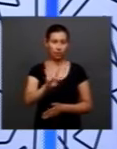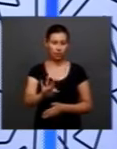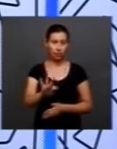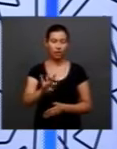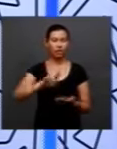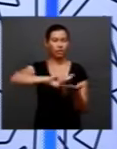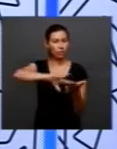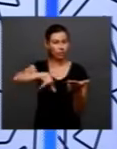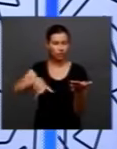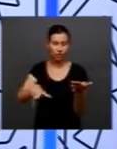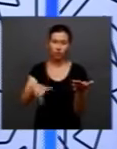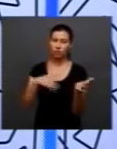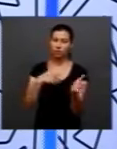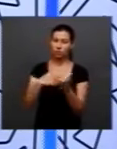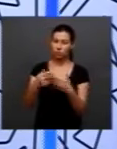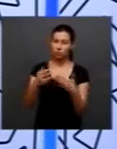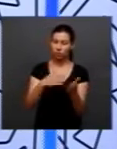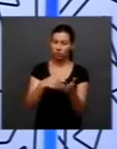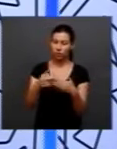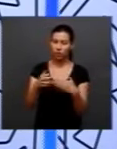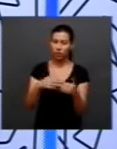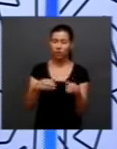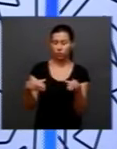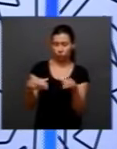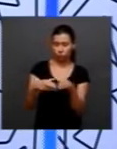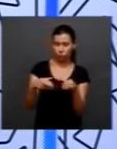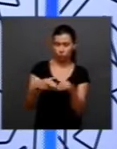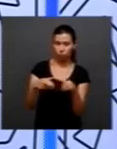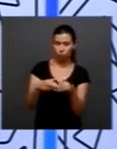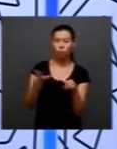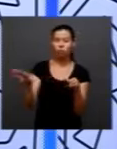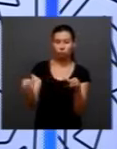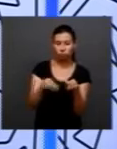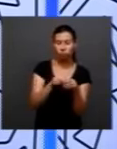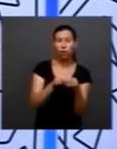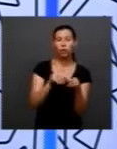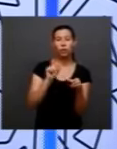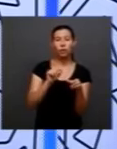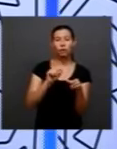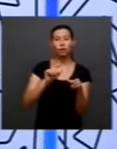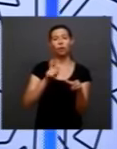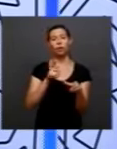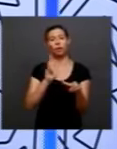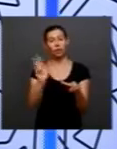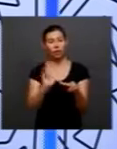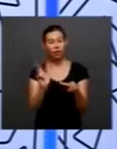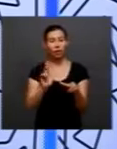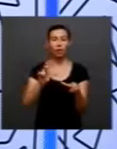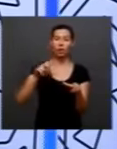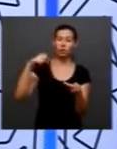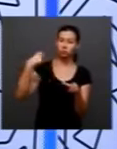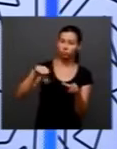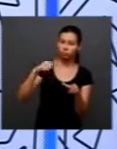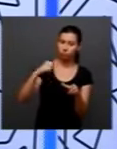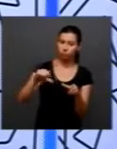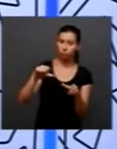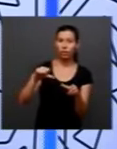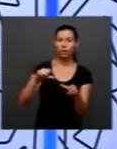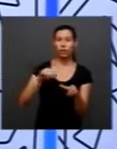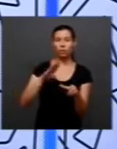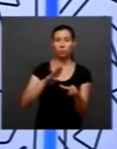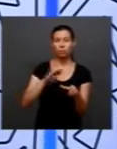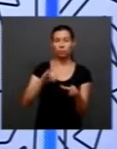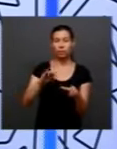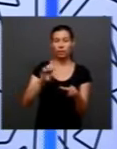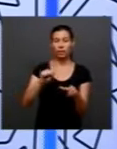possa entender que existe o homossexual, o gay, a lésbica, que existe o bissexual, a bissexual,